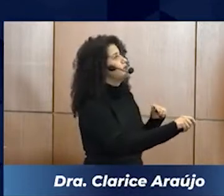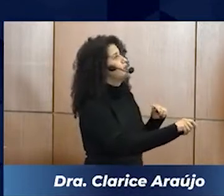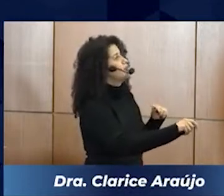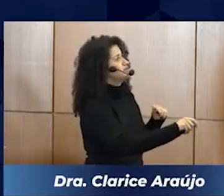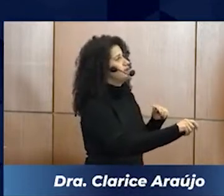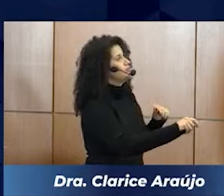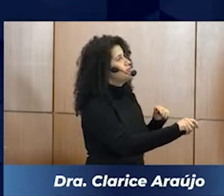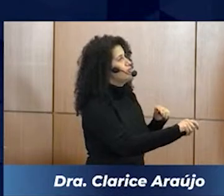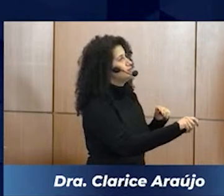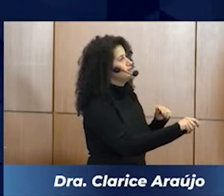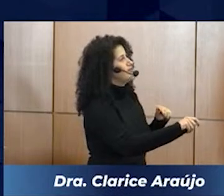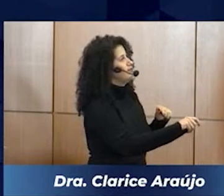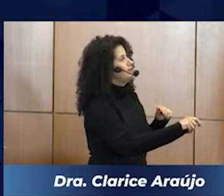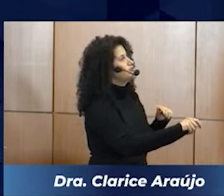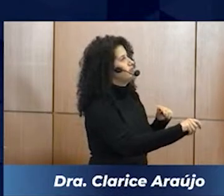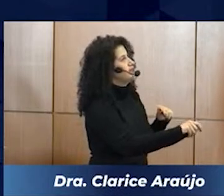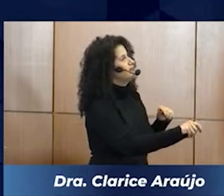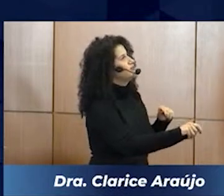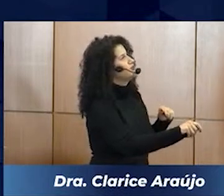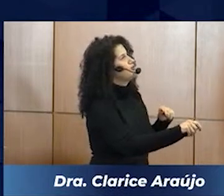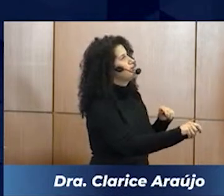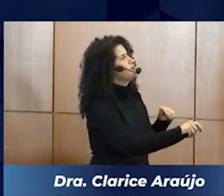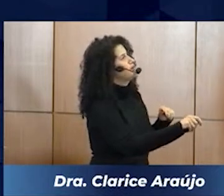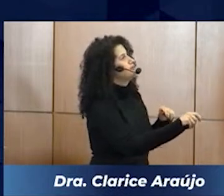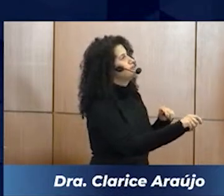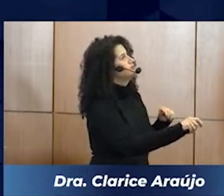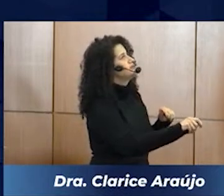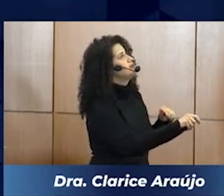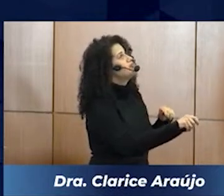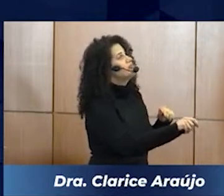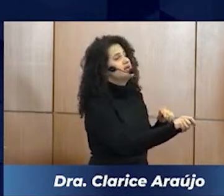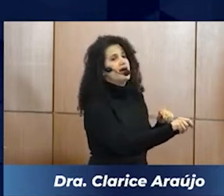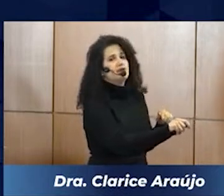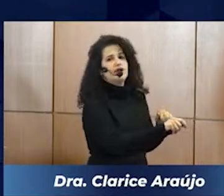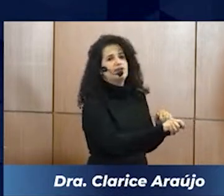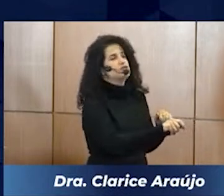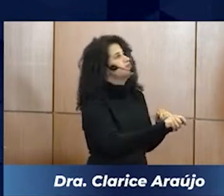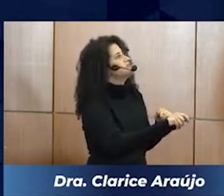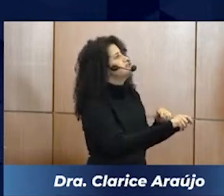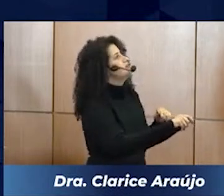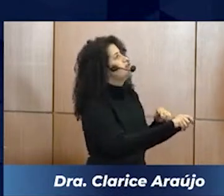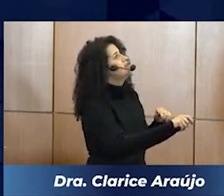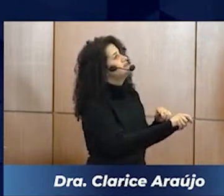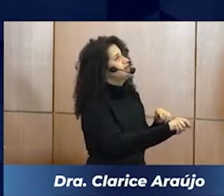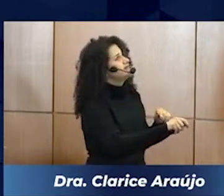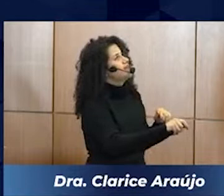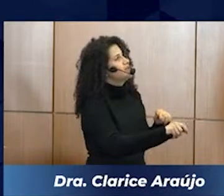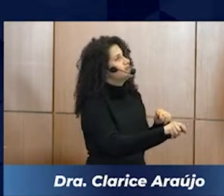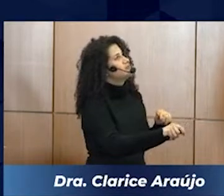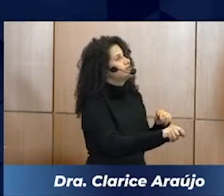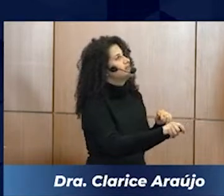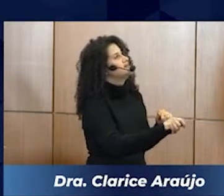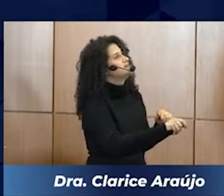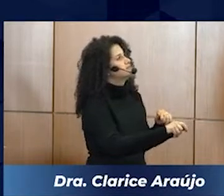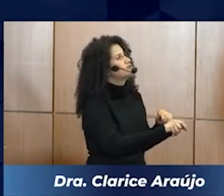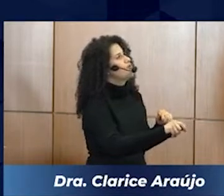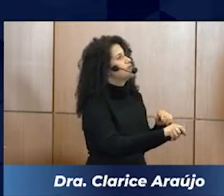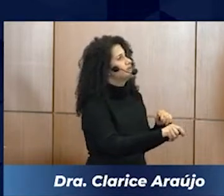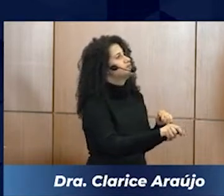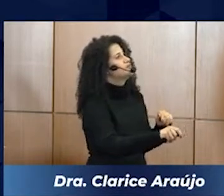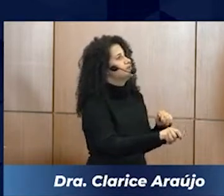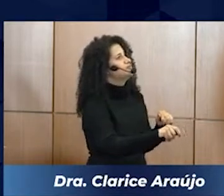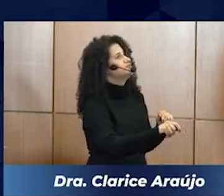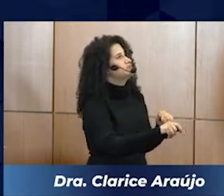atrás, umas autoras, né, a Andy Mendit e colaboradoras, publicaram um artigo assim, ó, tratamento de crianças